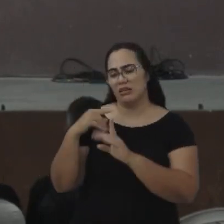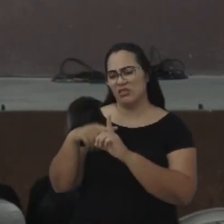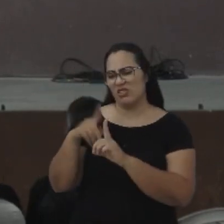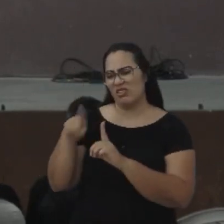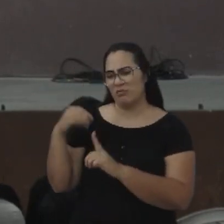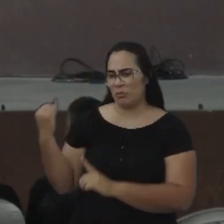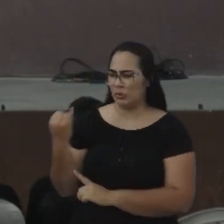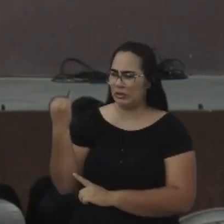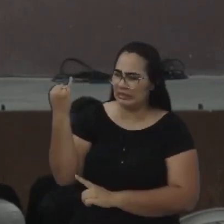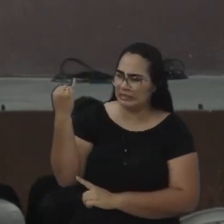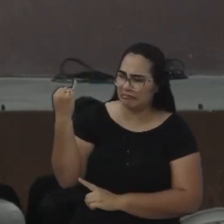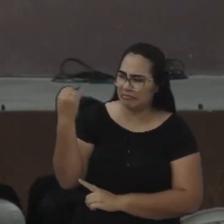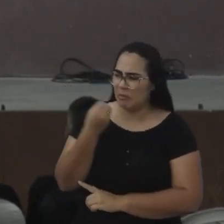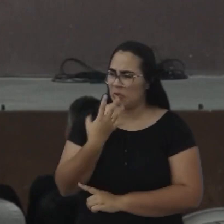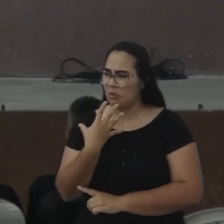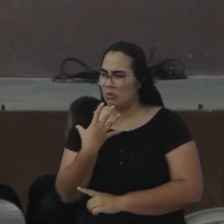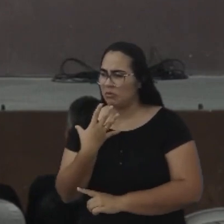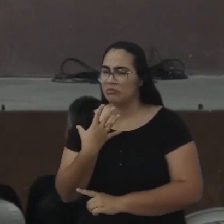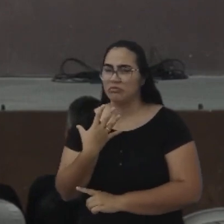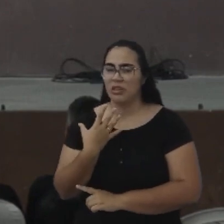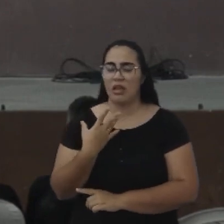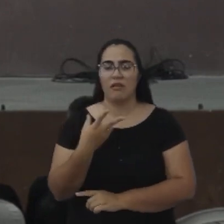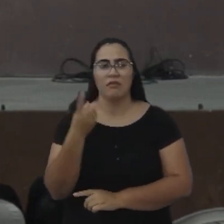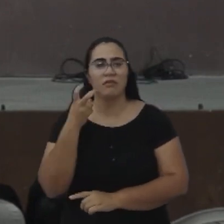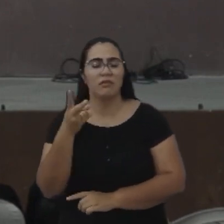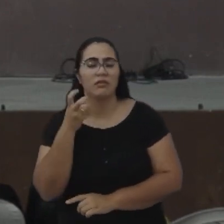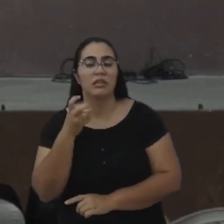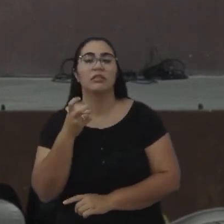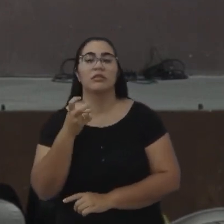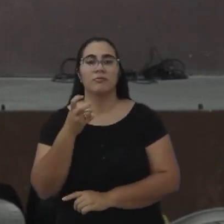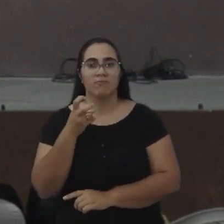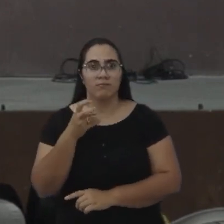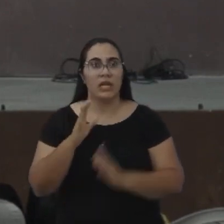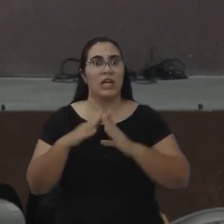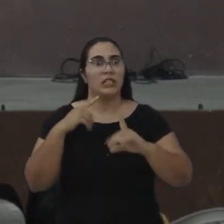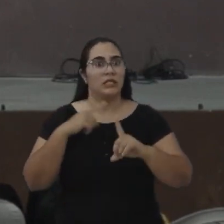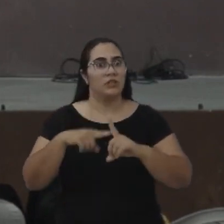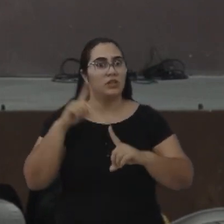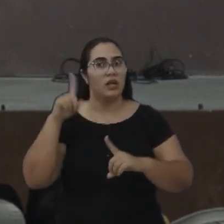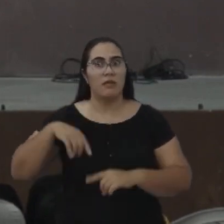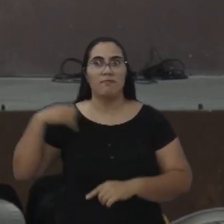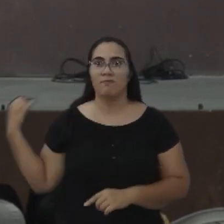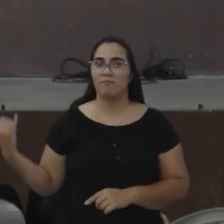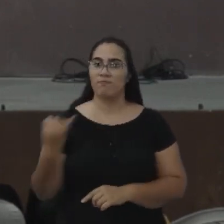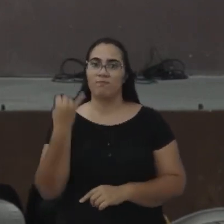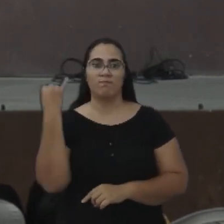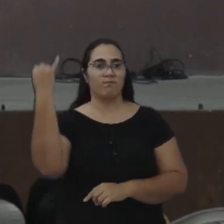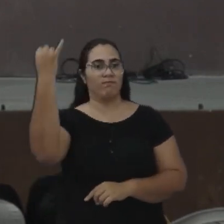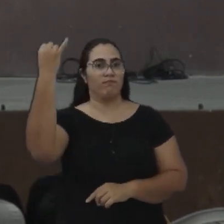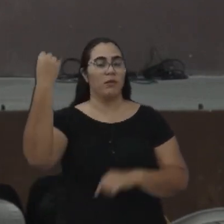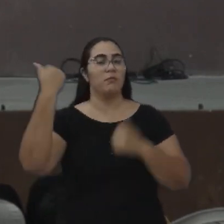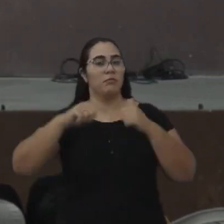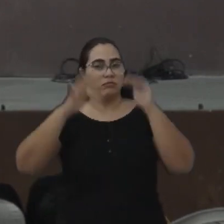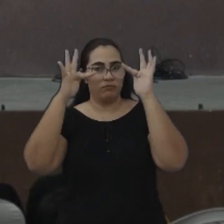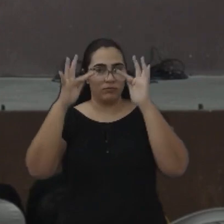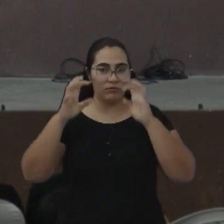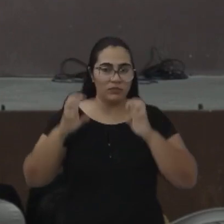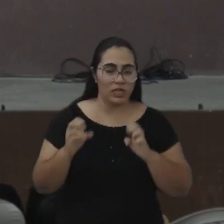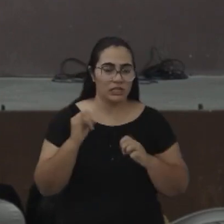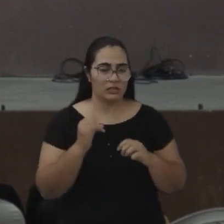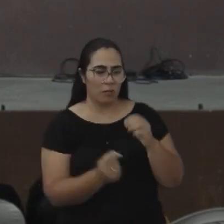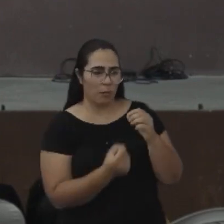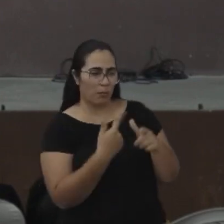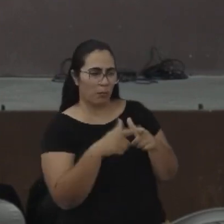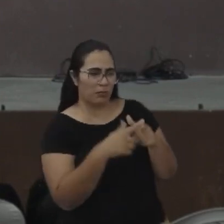era essencial ou não, e as pessoas começaram a perceber que sim, a igreja é essencial. As pessoas precisam de fé nas horas de crise,